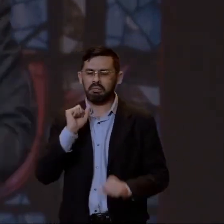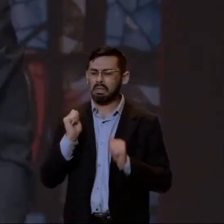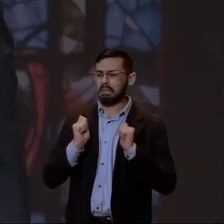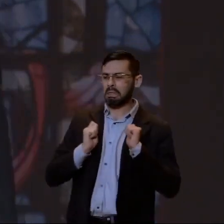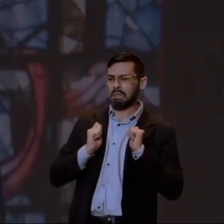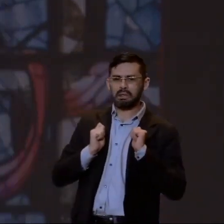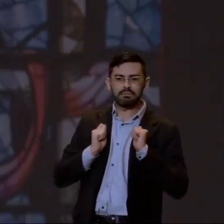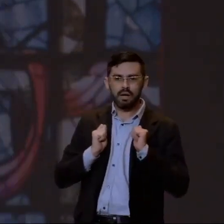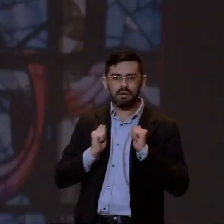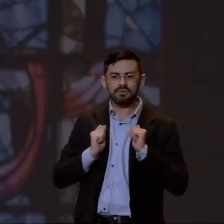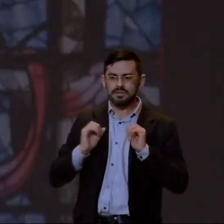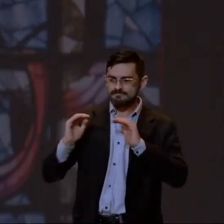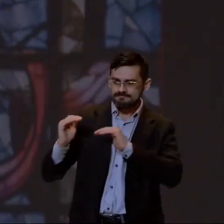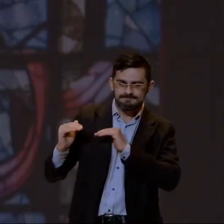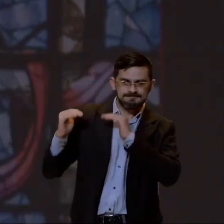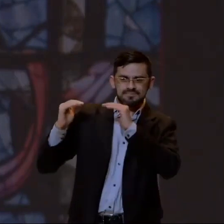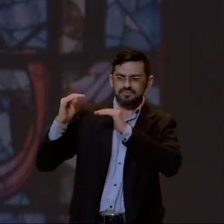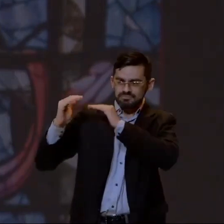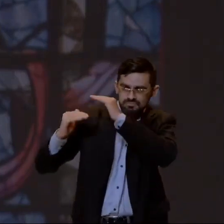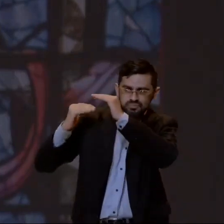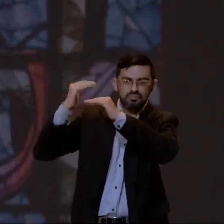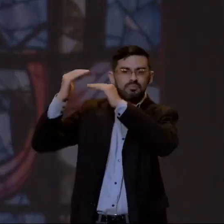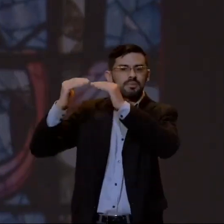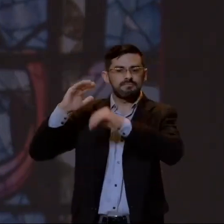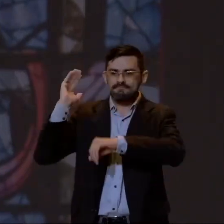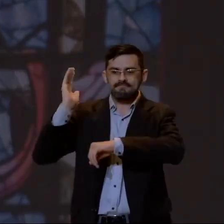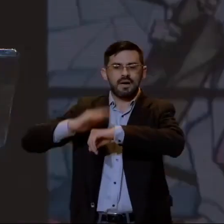conforme com aquilo que você já tem.